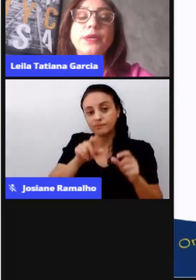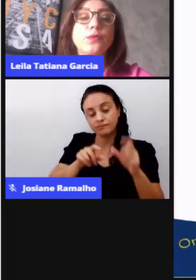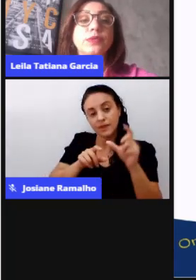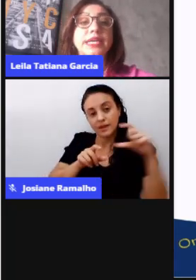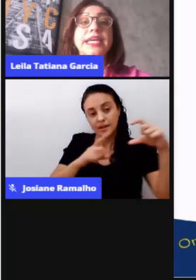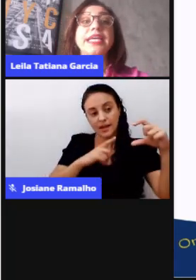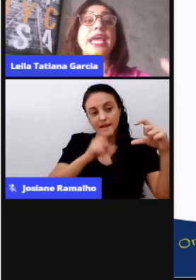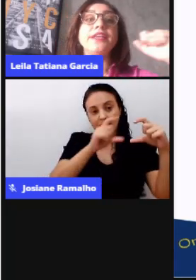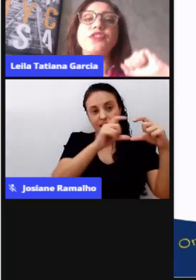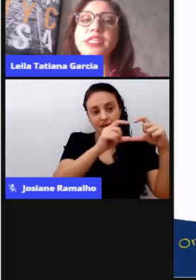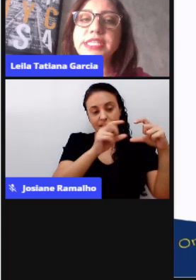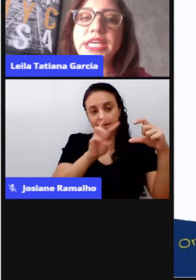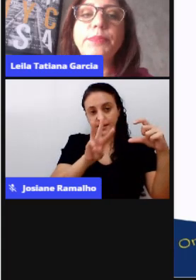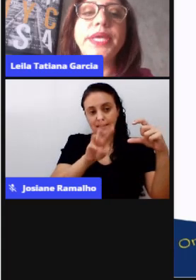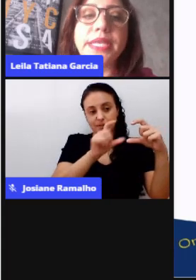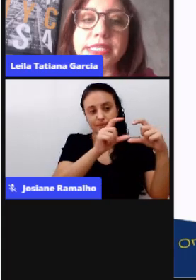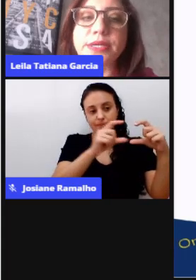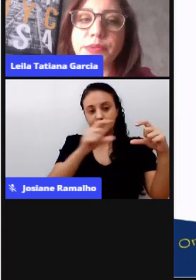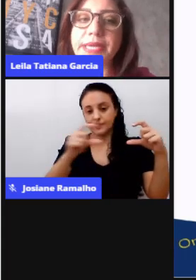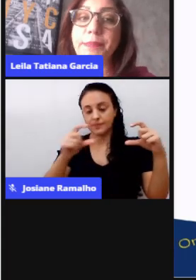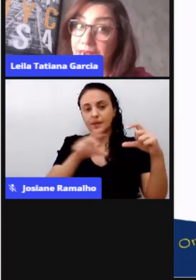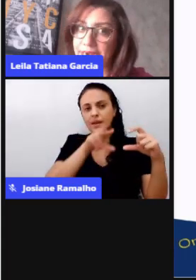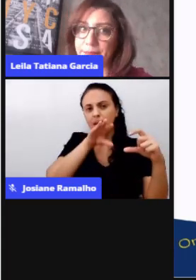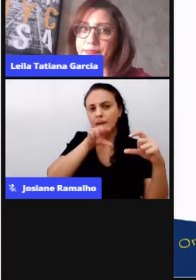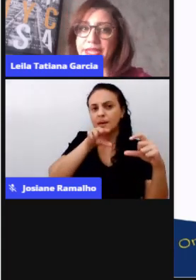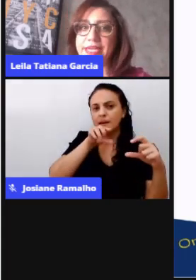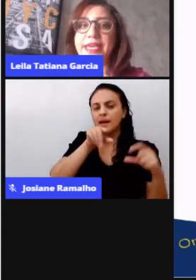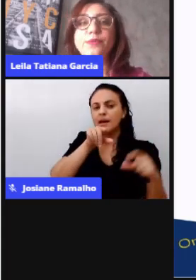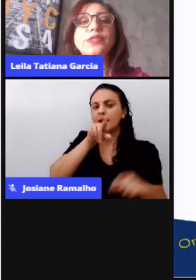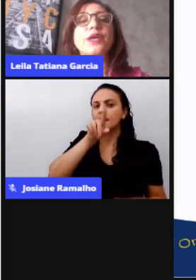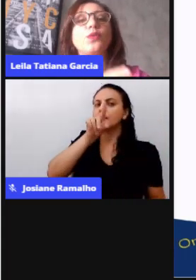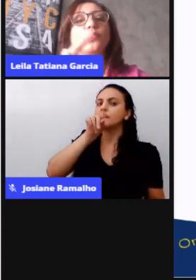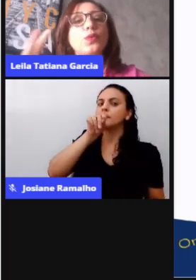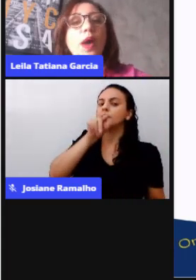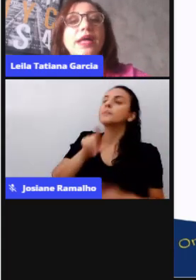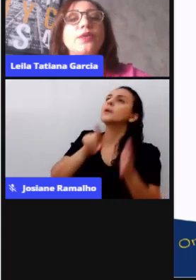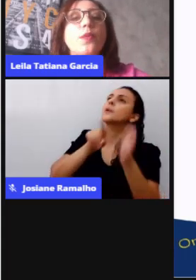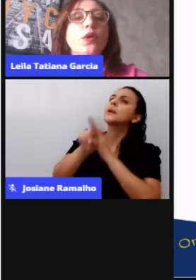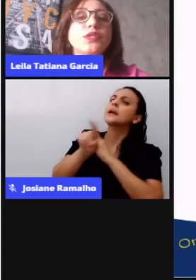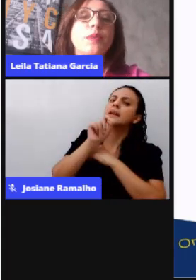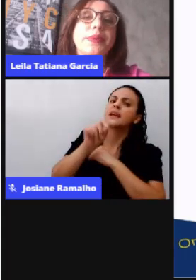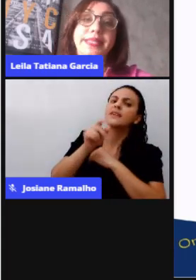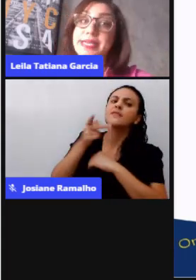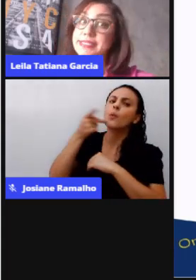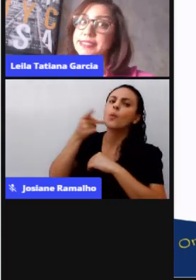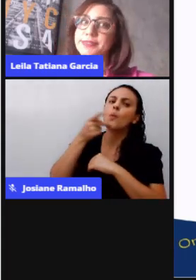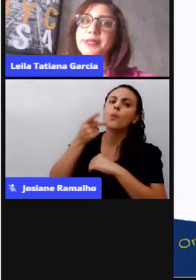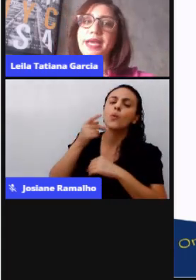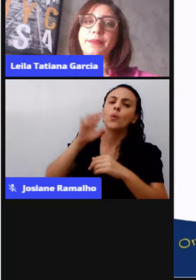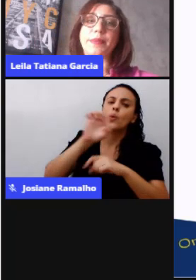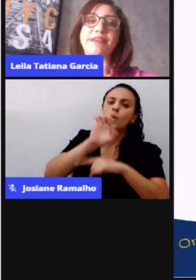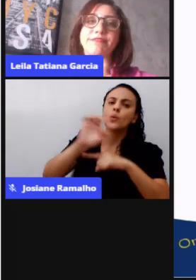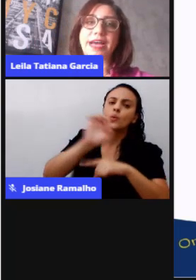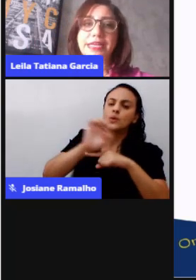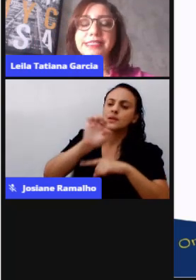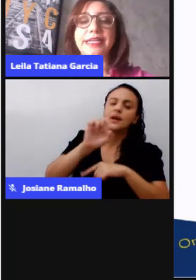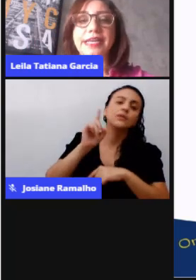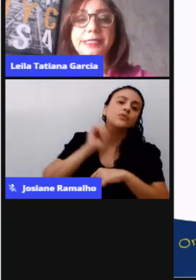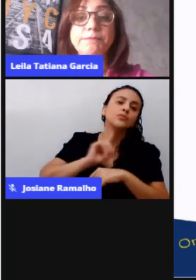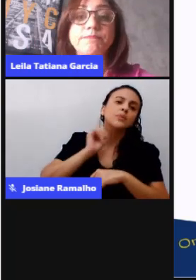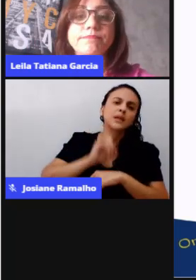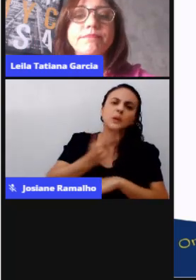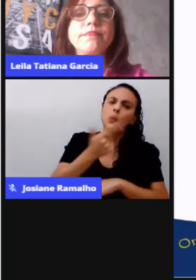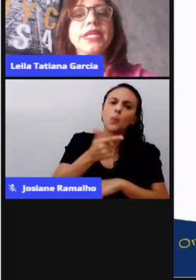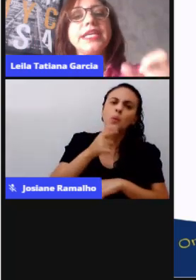uma ave pergunta: quem disse que em Minas não tem mar? E no segundo quadro mostra uma plantação, né? Bem